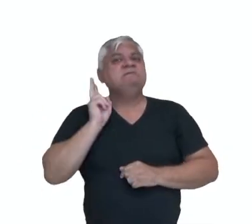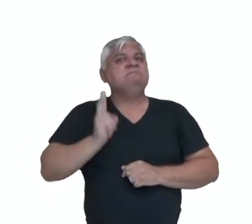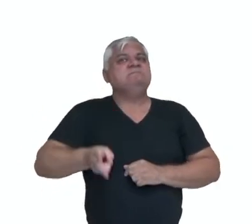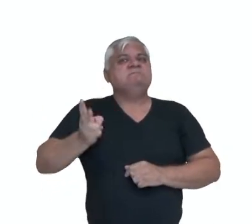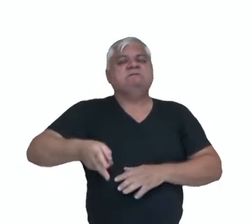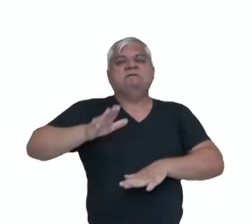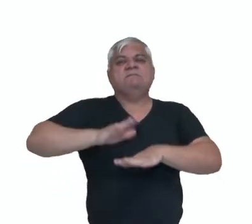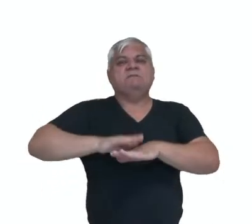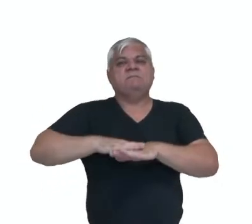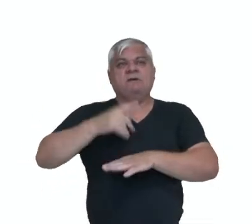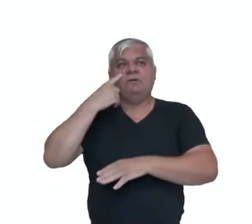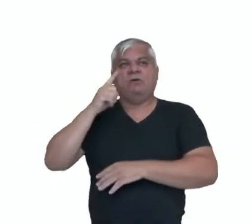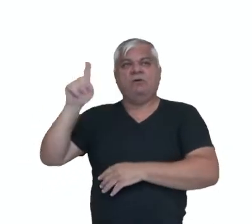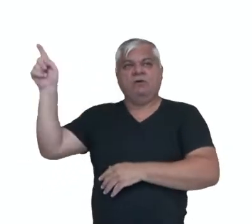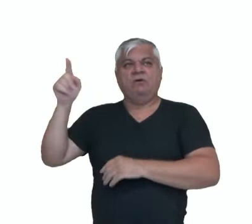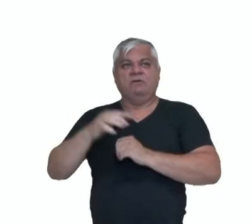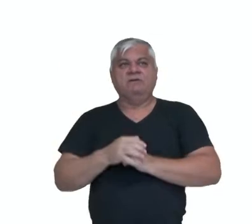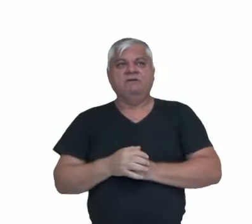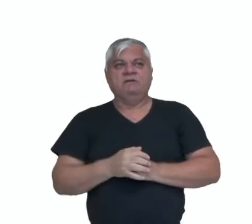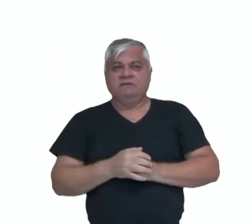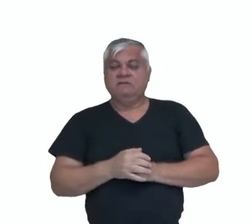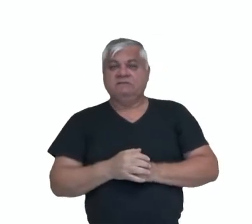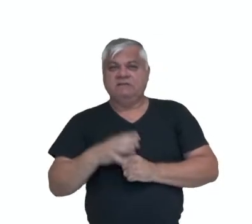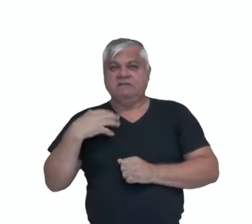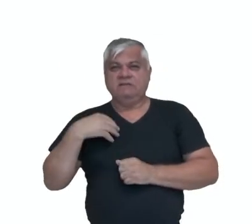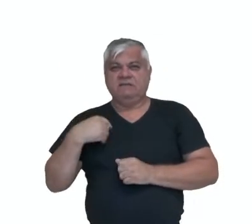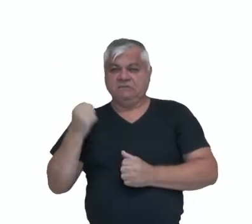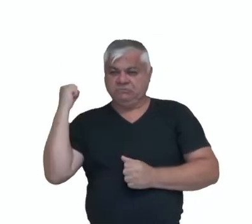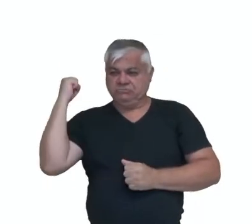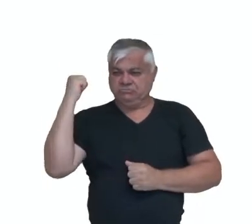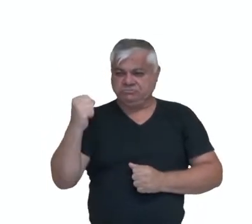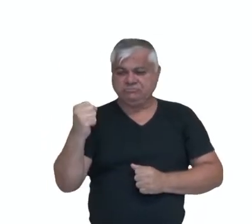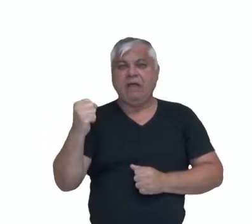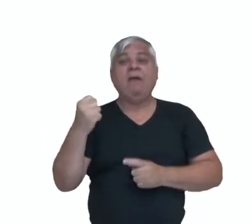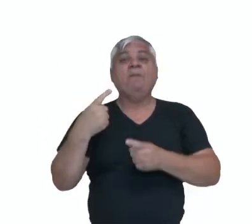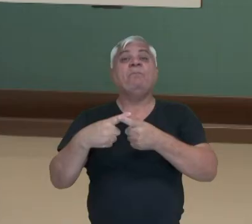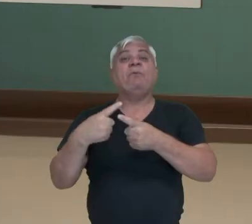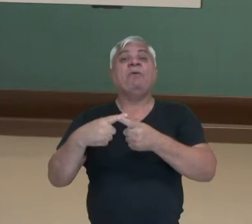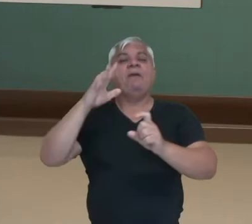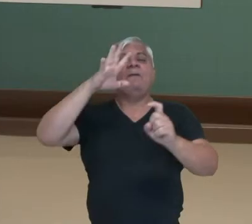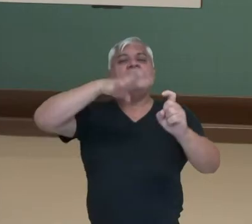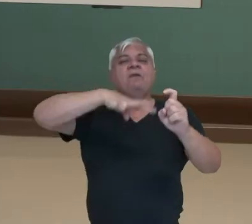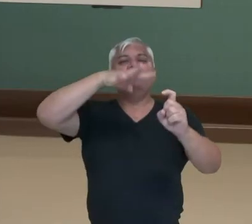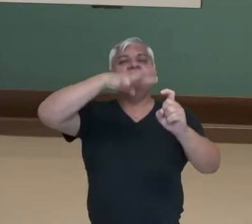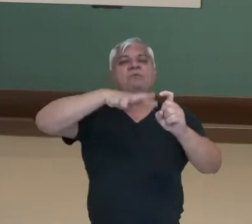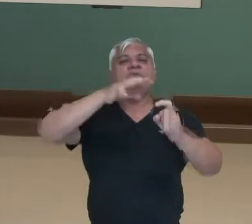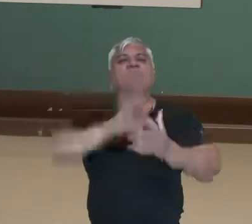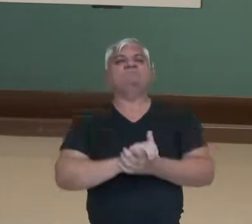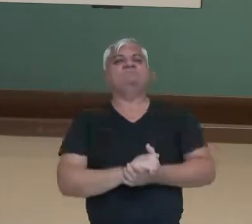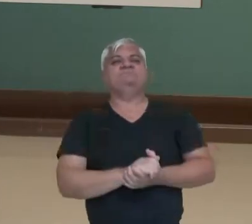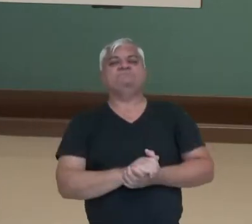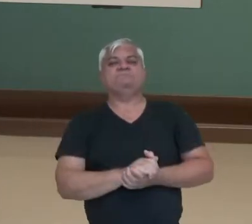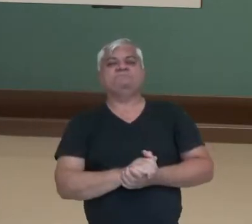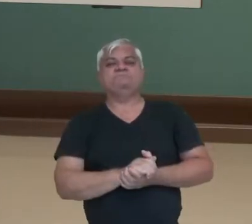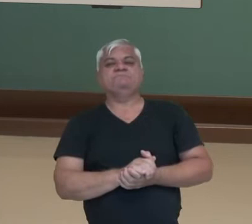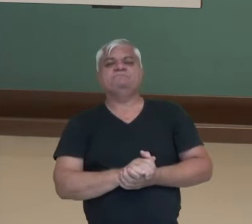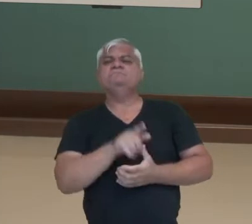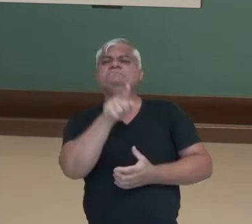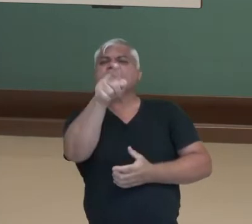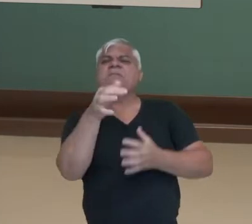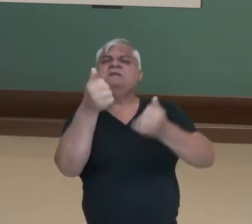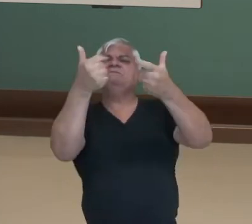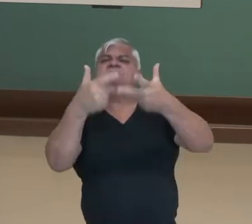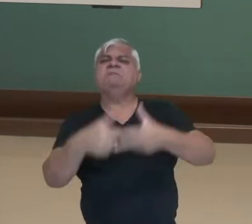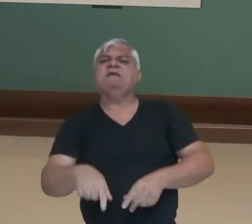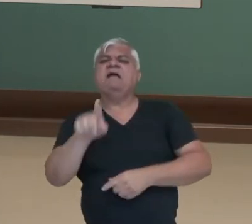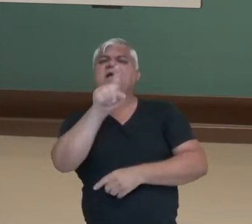escudo, com a imagem da Medusa, o escudo dela, né? Ser mitológico que o herói Perseu matou. Explique quem era Zeus